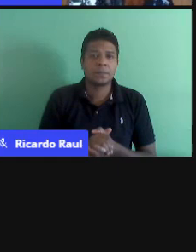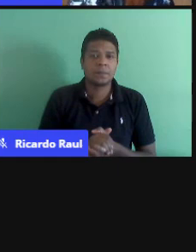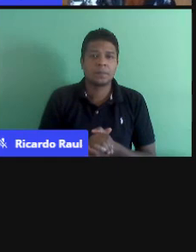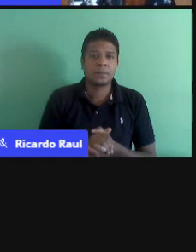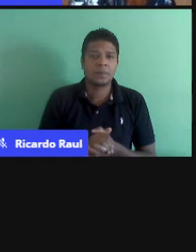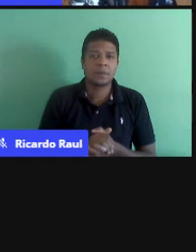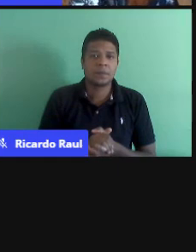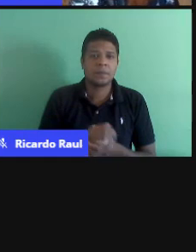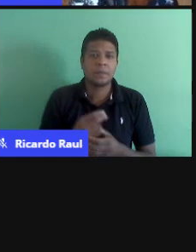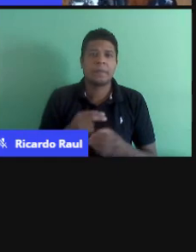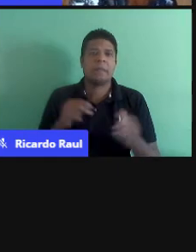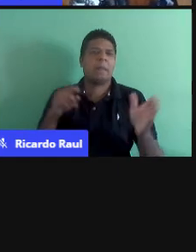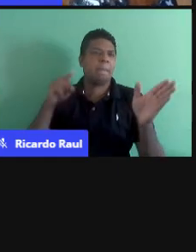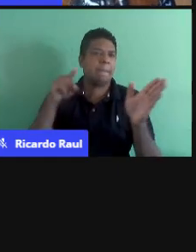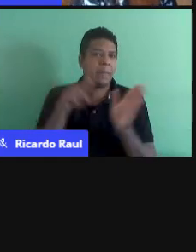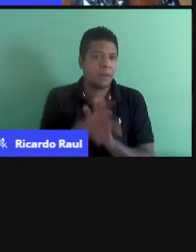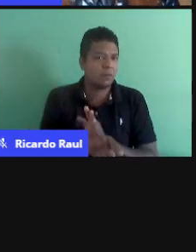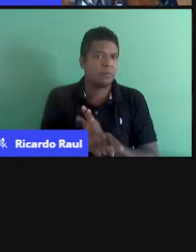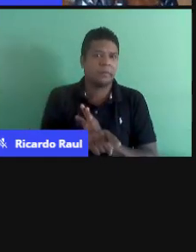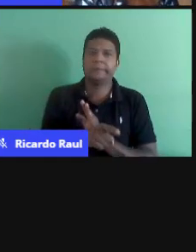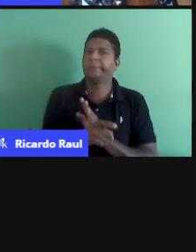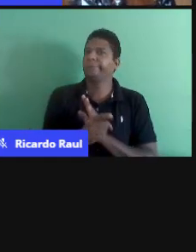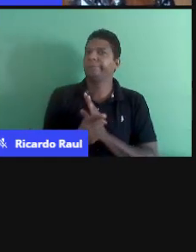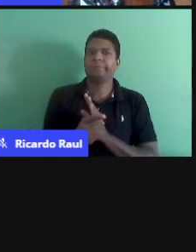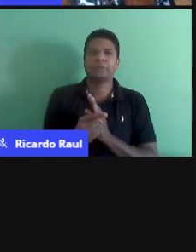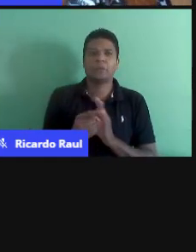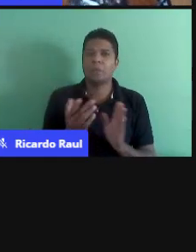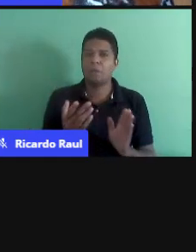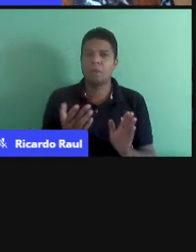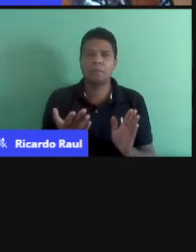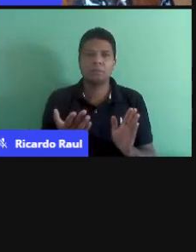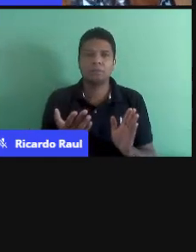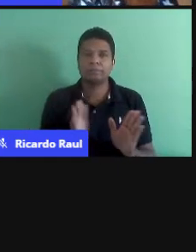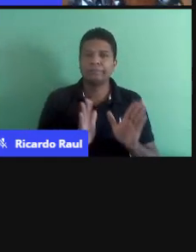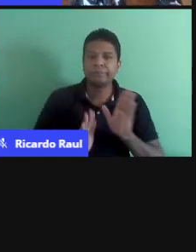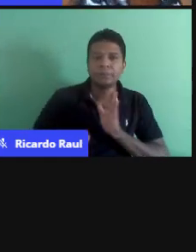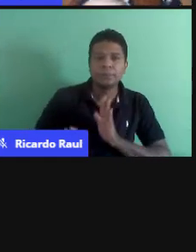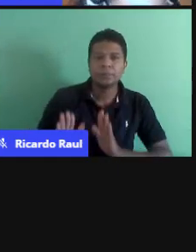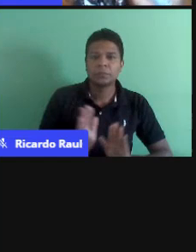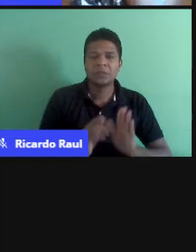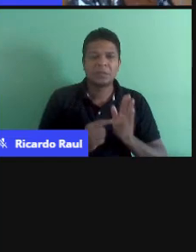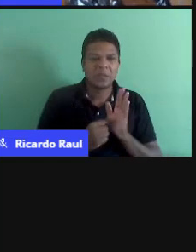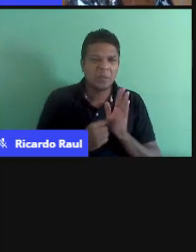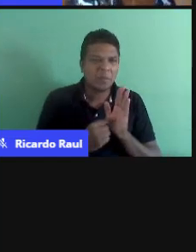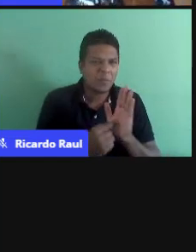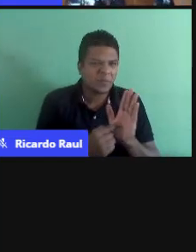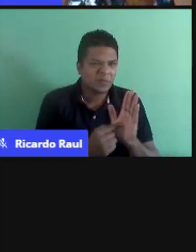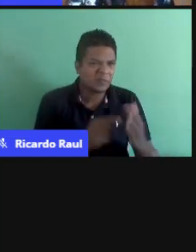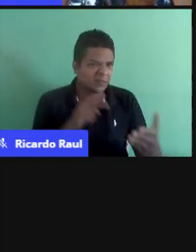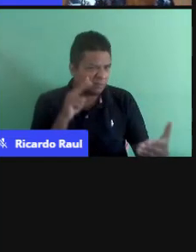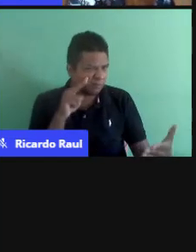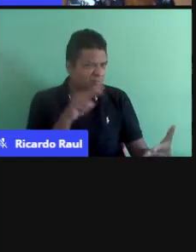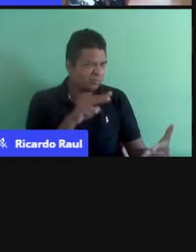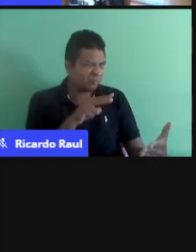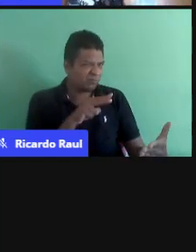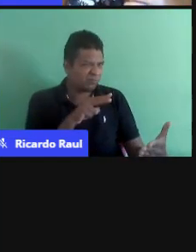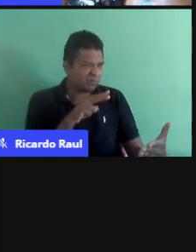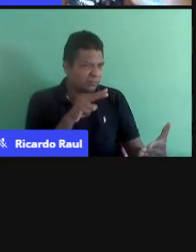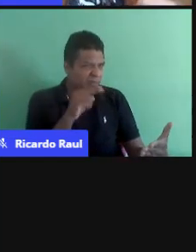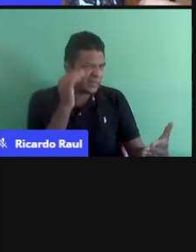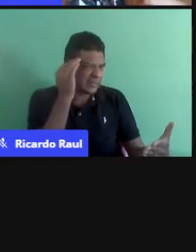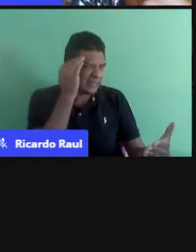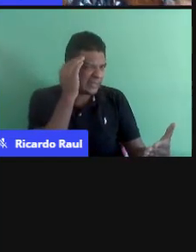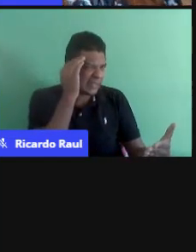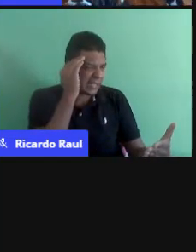tipo de pergunta, porque quando você olha para o desenho da criança e mostra para ela que você não entendeu nada, né, que você fala para